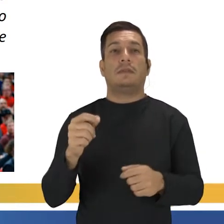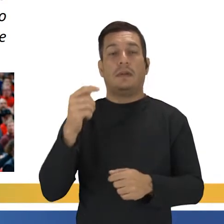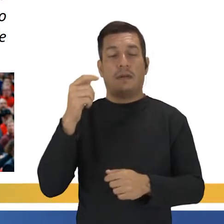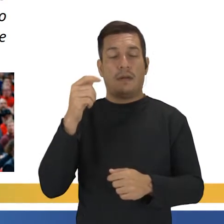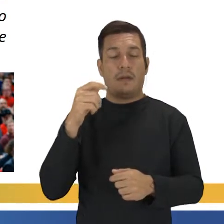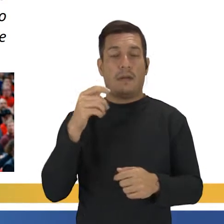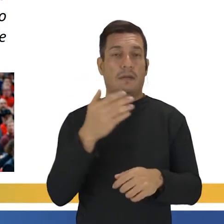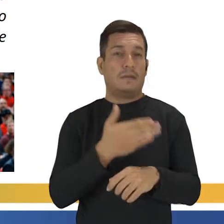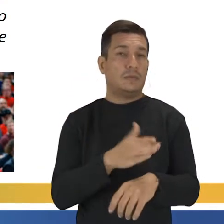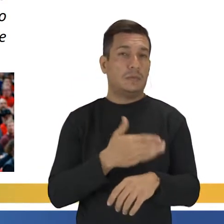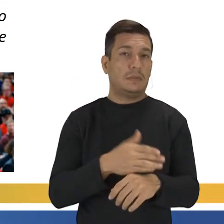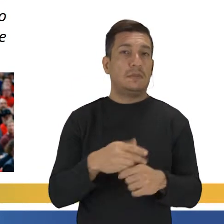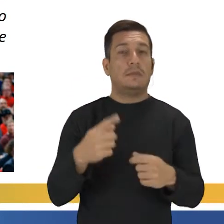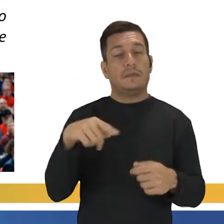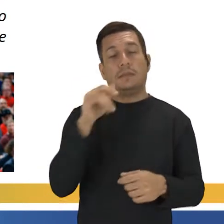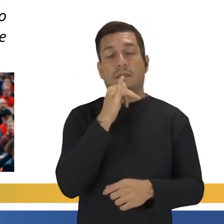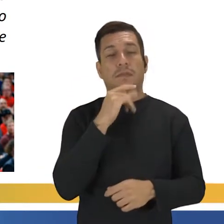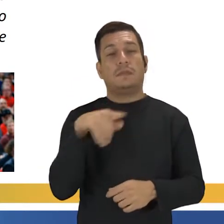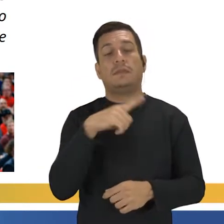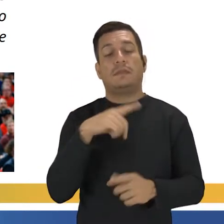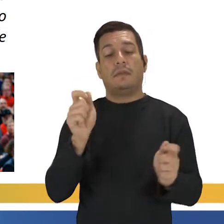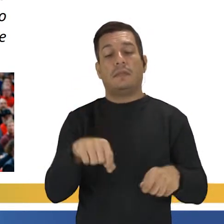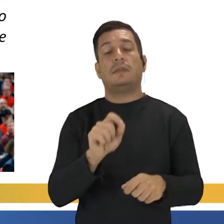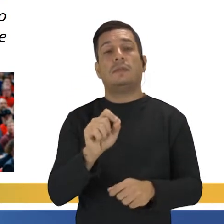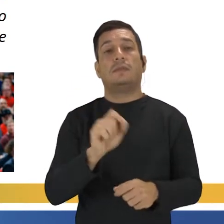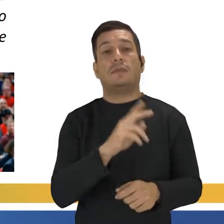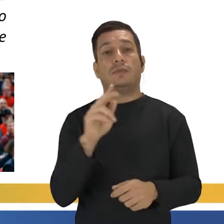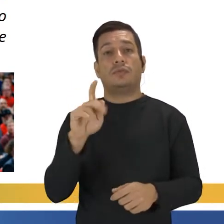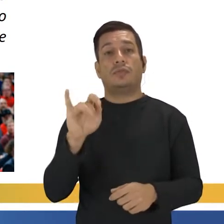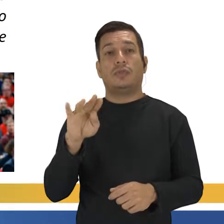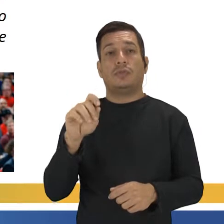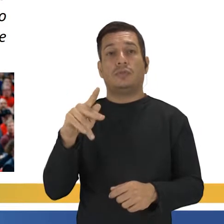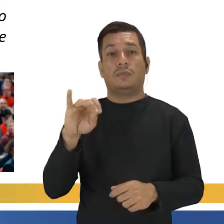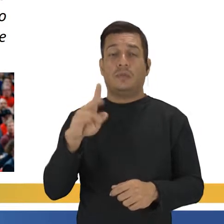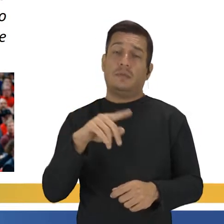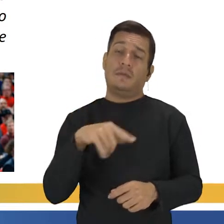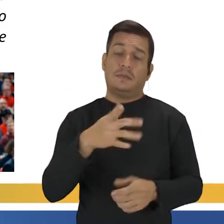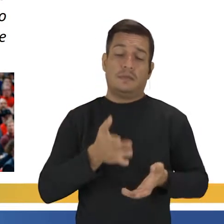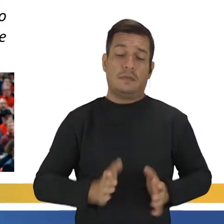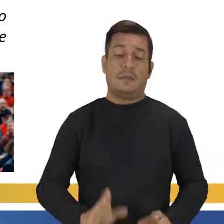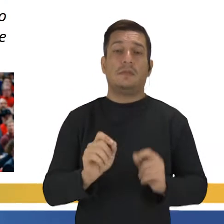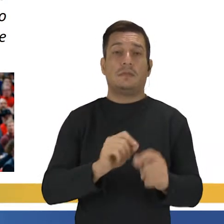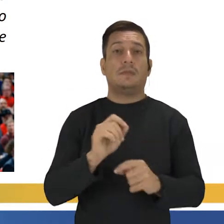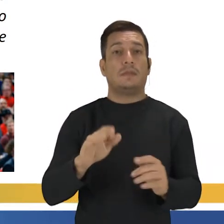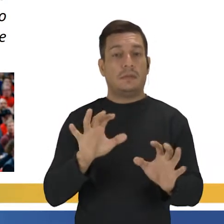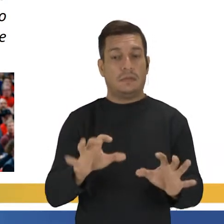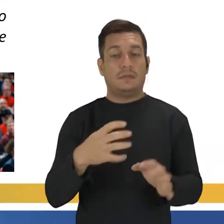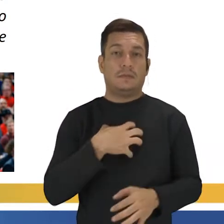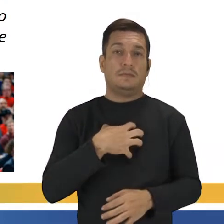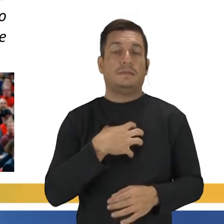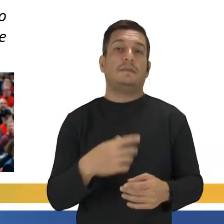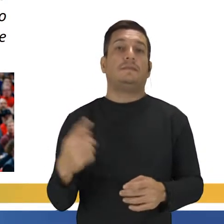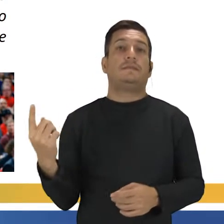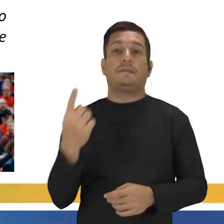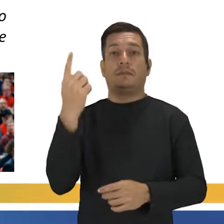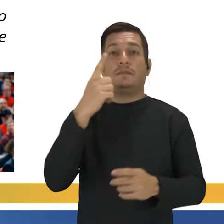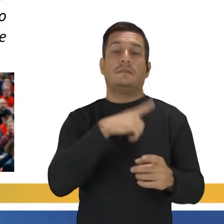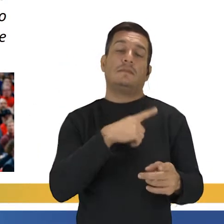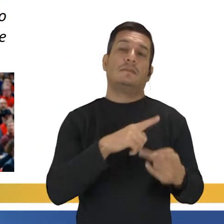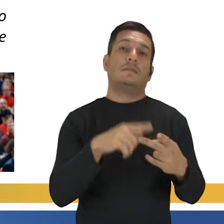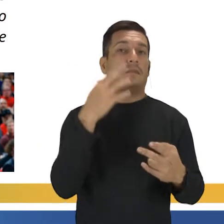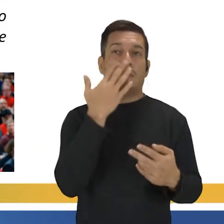Neste se inclui tanto o desenvolvimento das capacidades de adaptação ou esforço e das habilidades esportivas,